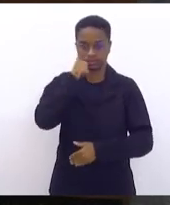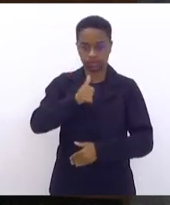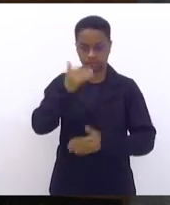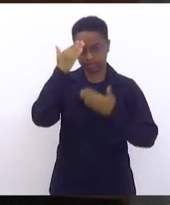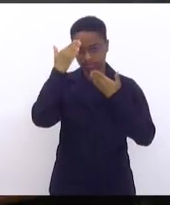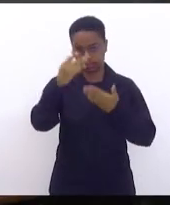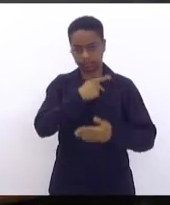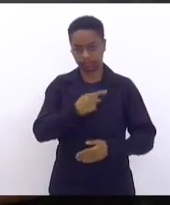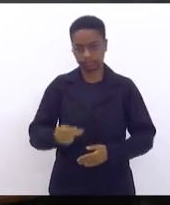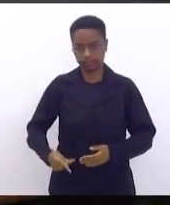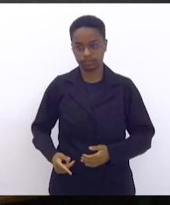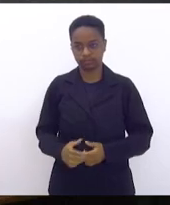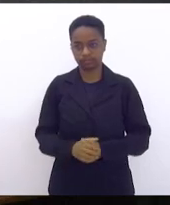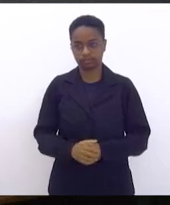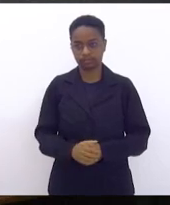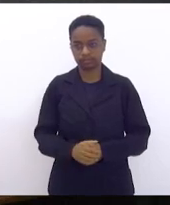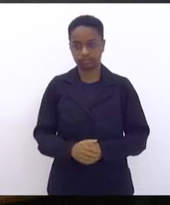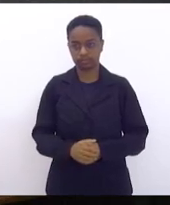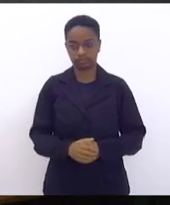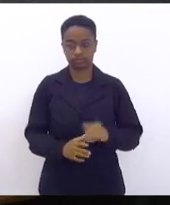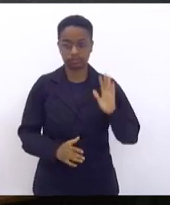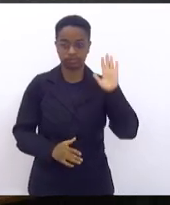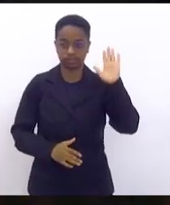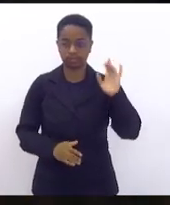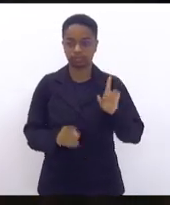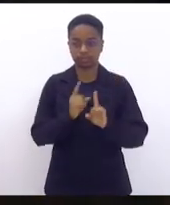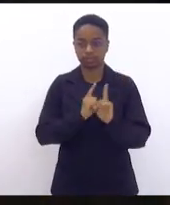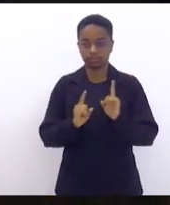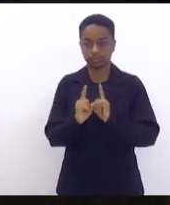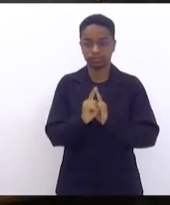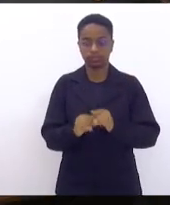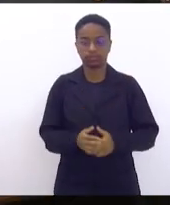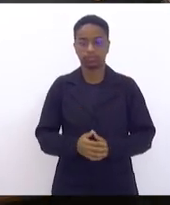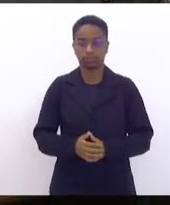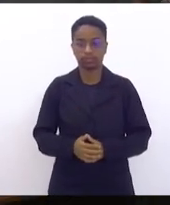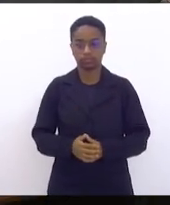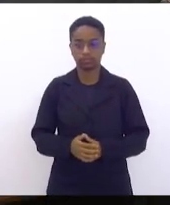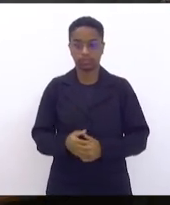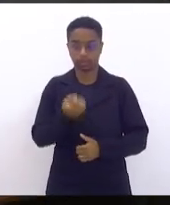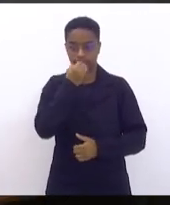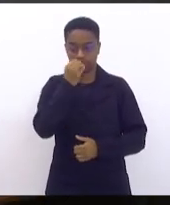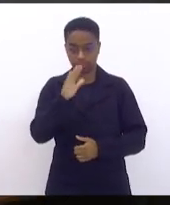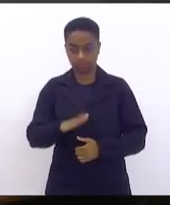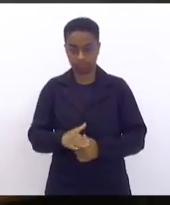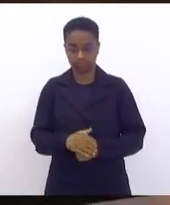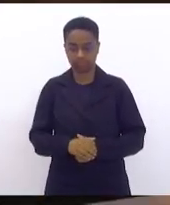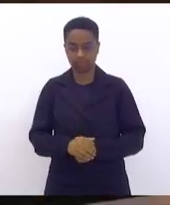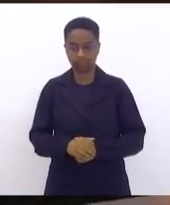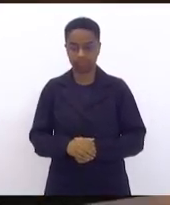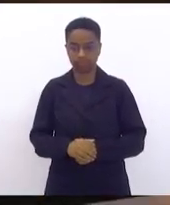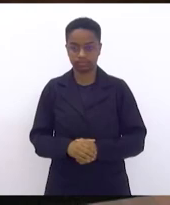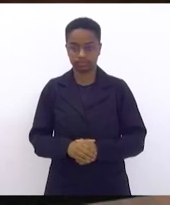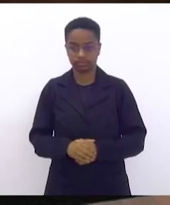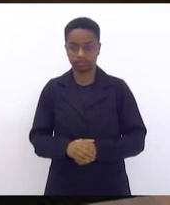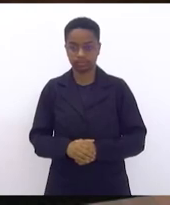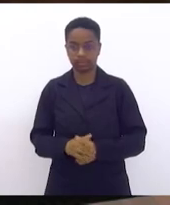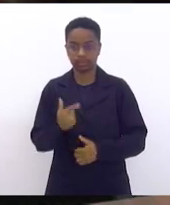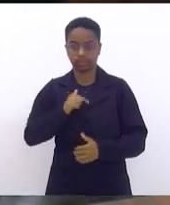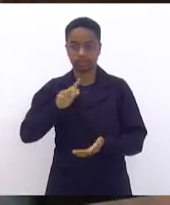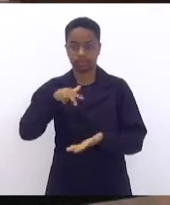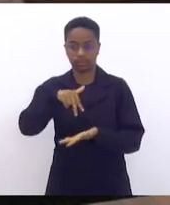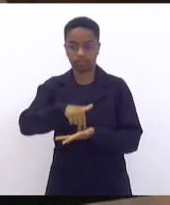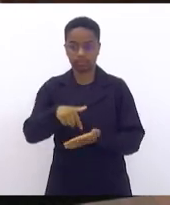obrigada, senhor presidente. Pela ordem, senhor presidente. Deputado Anderson Moraes. Presidente, boa tarde. Presidente, vem aqui até